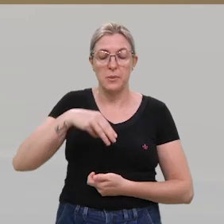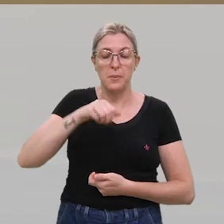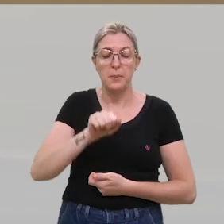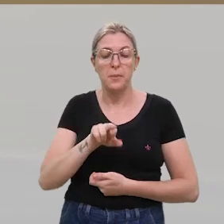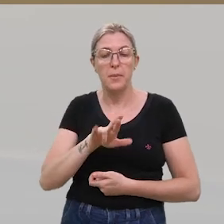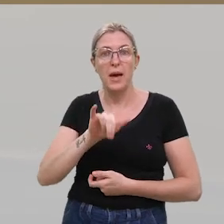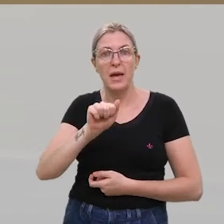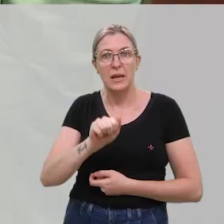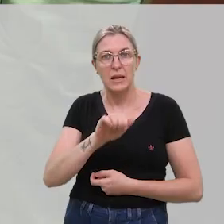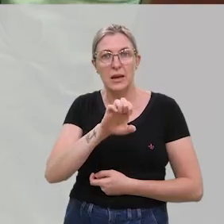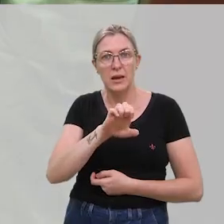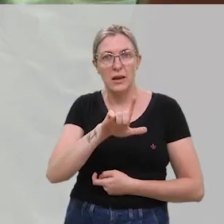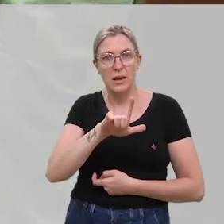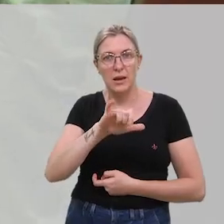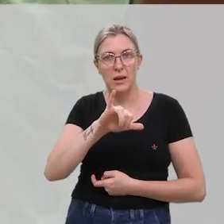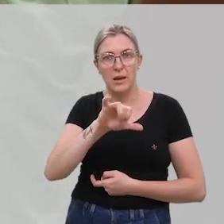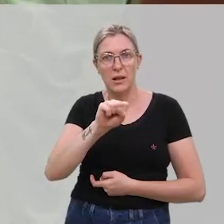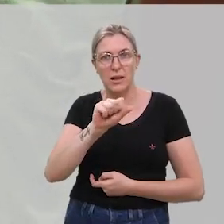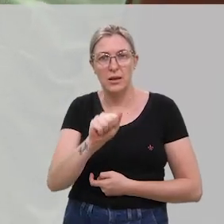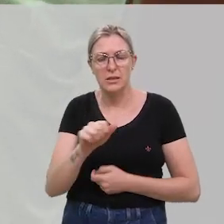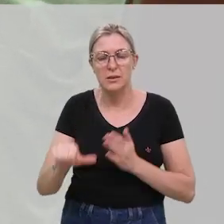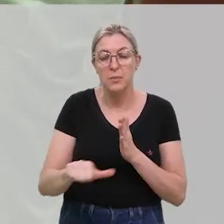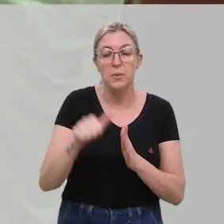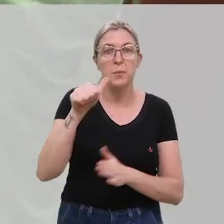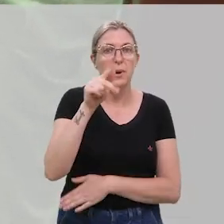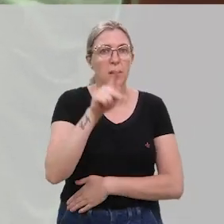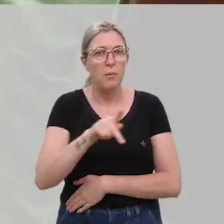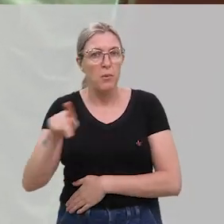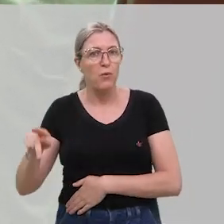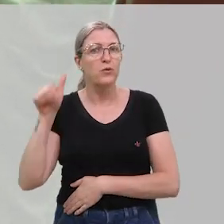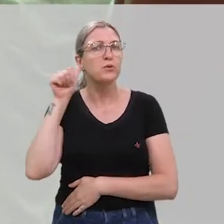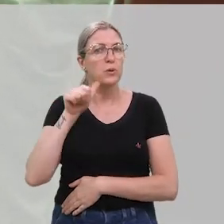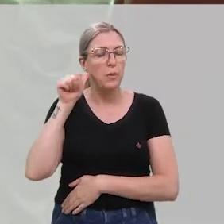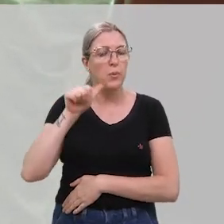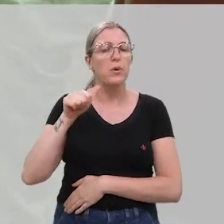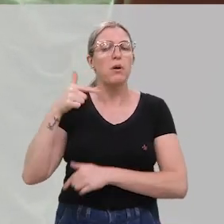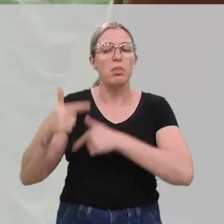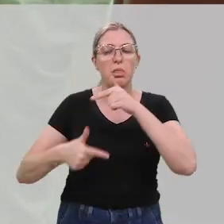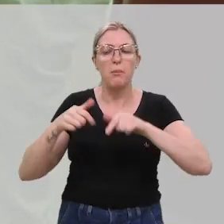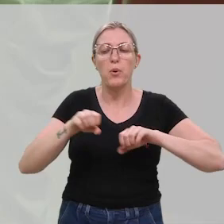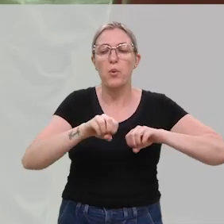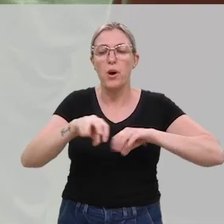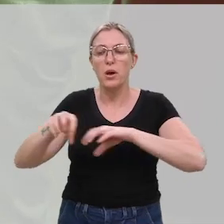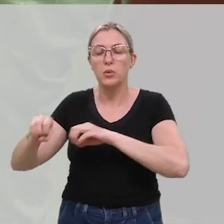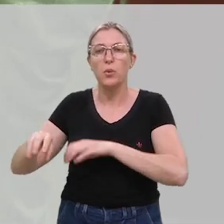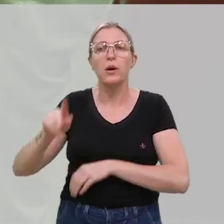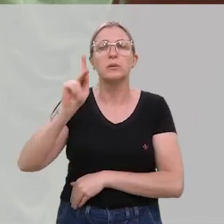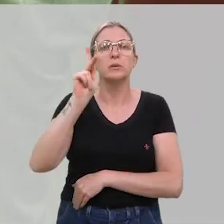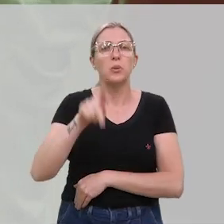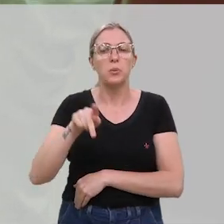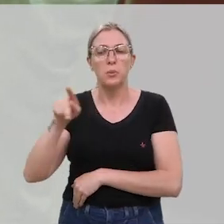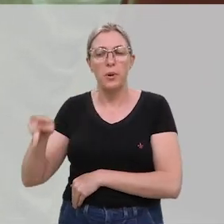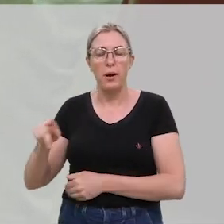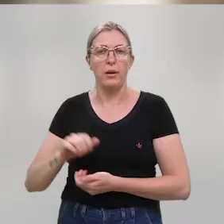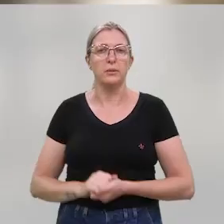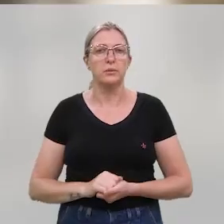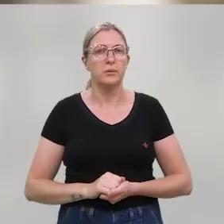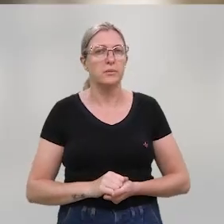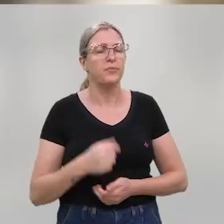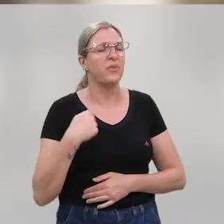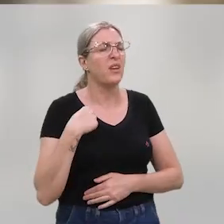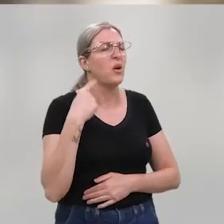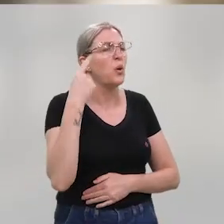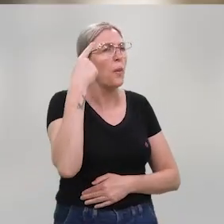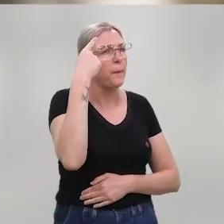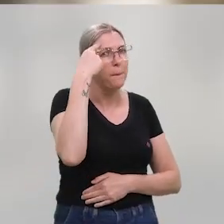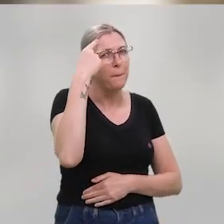de educadores. Maria Elisa Franceschi foi a primeira mulher a atuar na educação dos seminaristas.